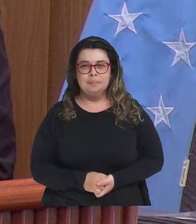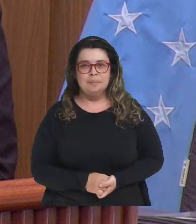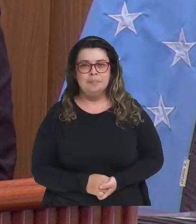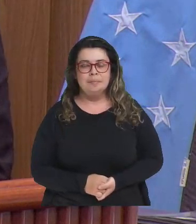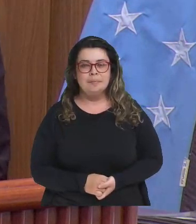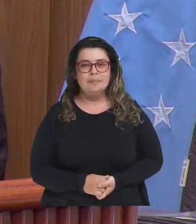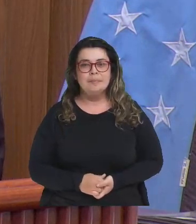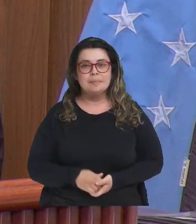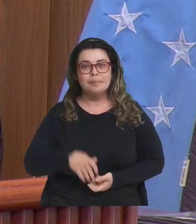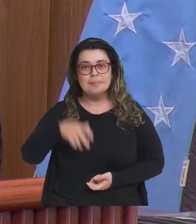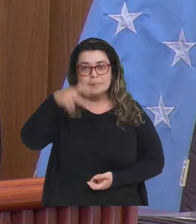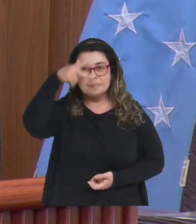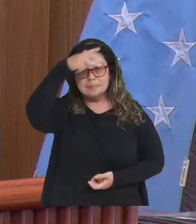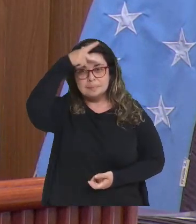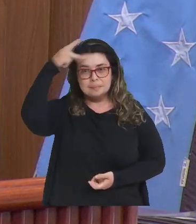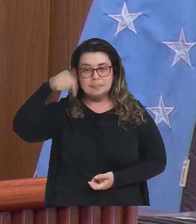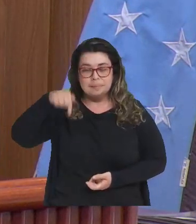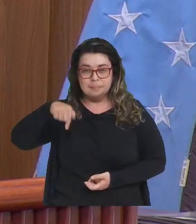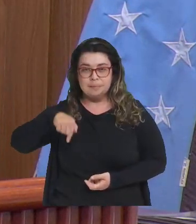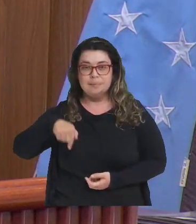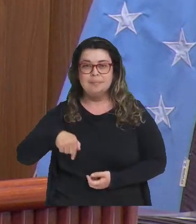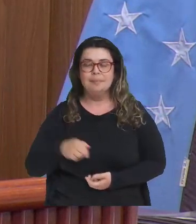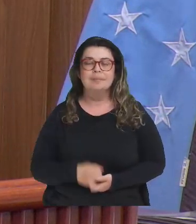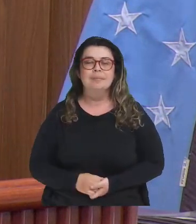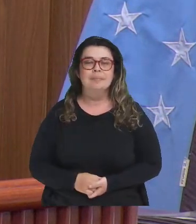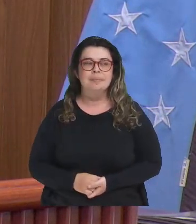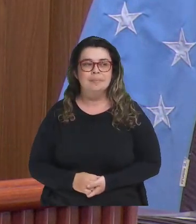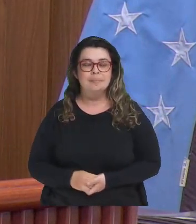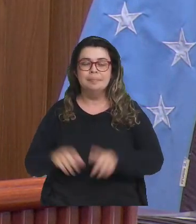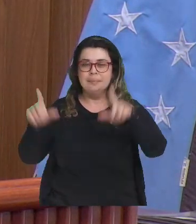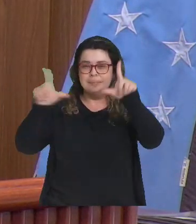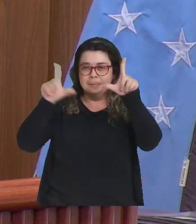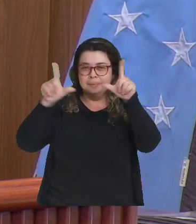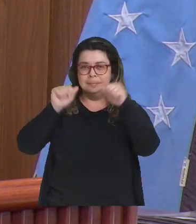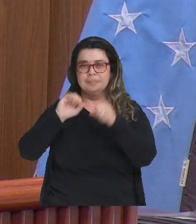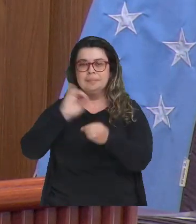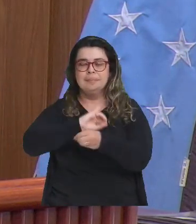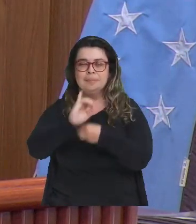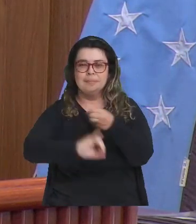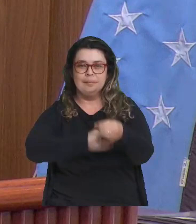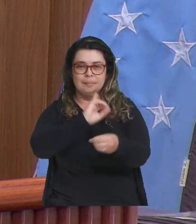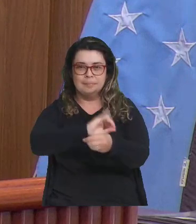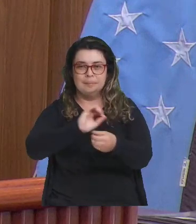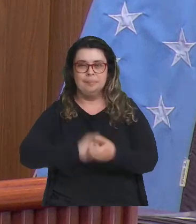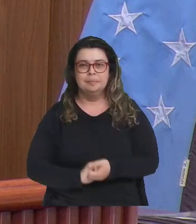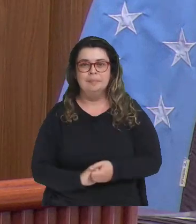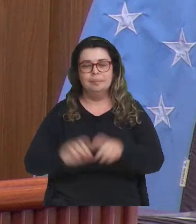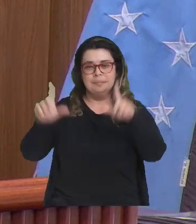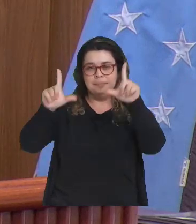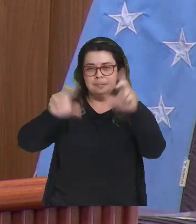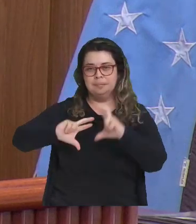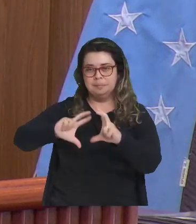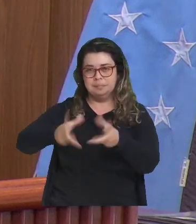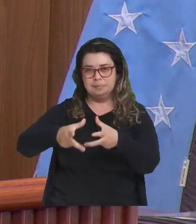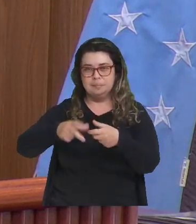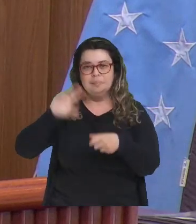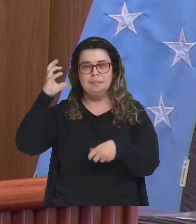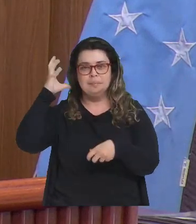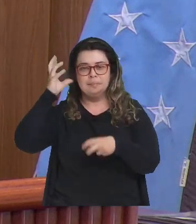presente, aqueles que nos assistem pelas diversas mídias sociais, pela TV Câmara, também pela Rádio Câmara.